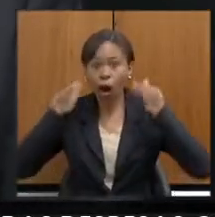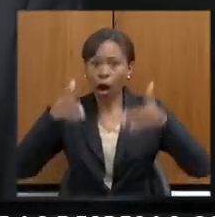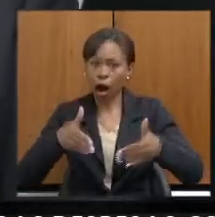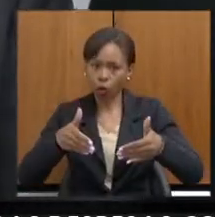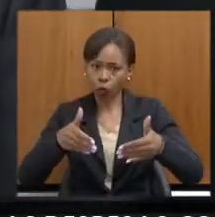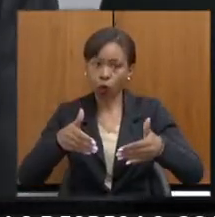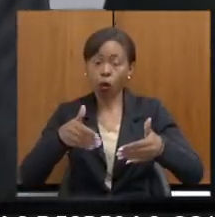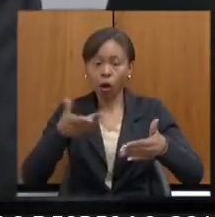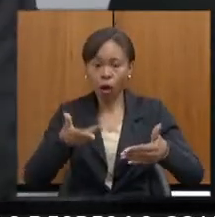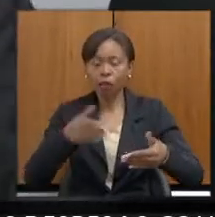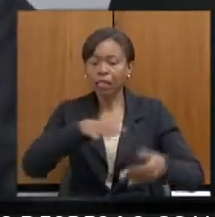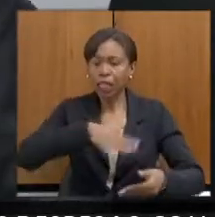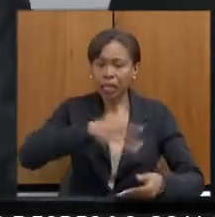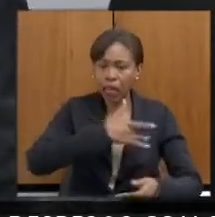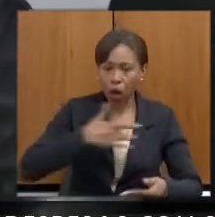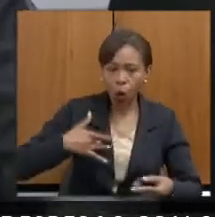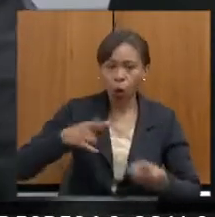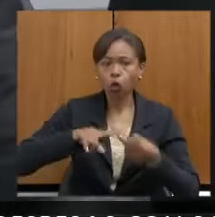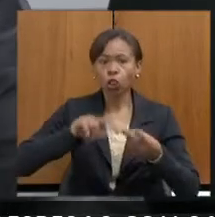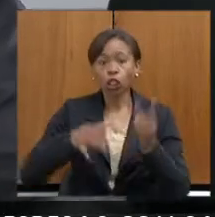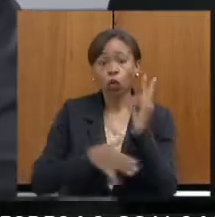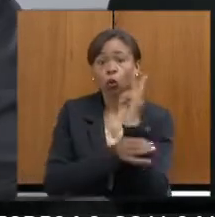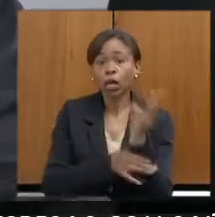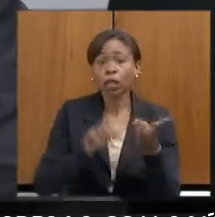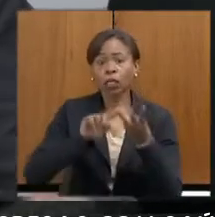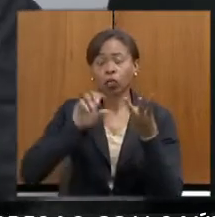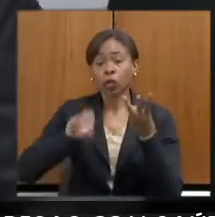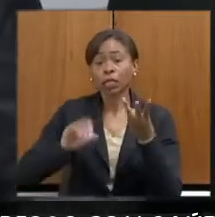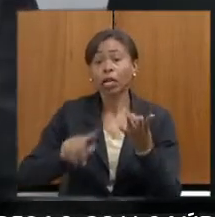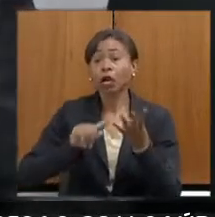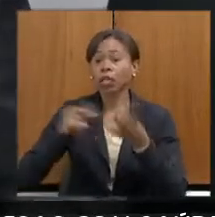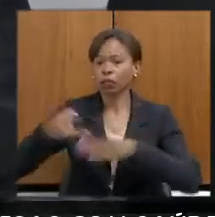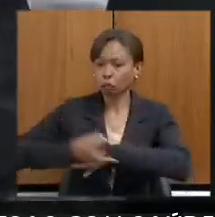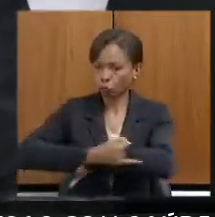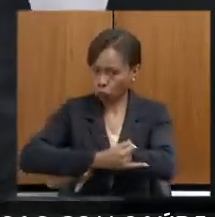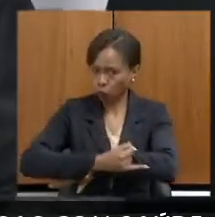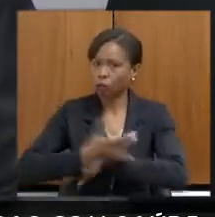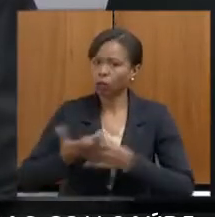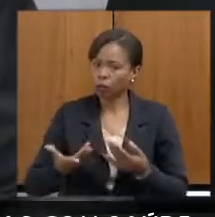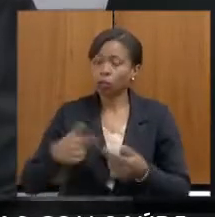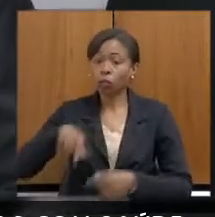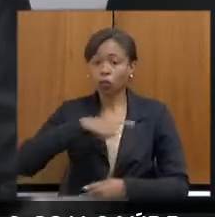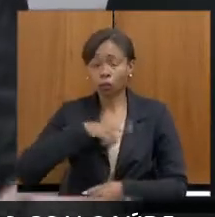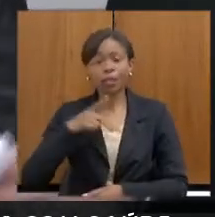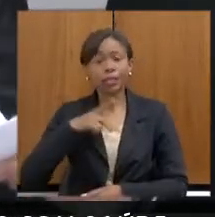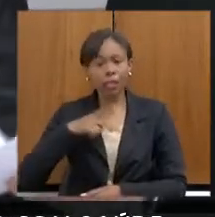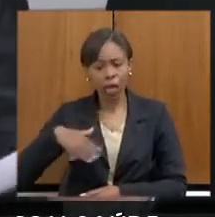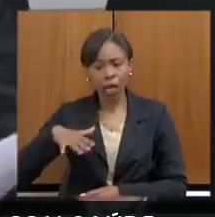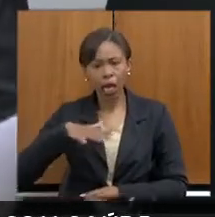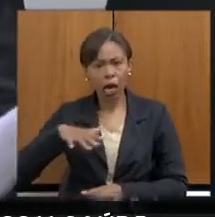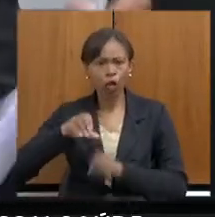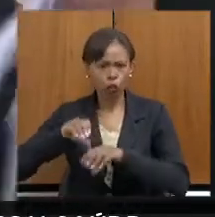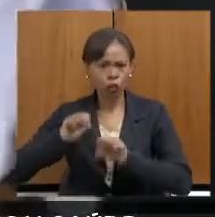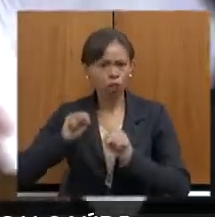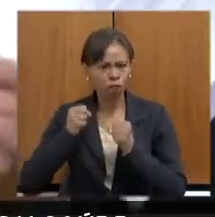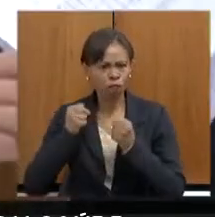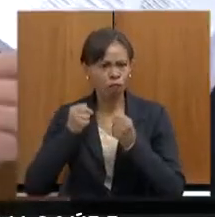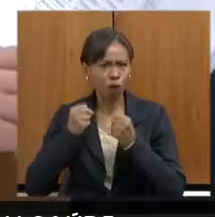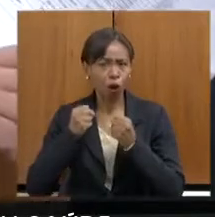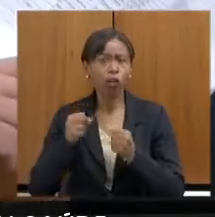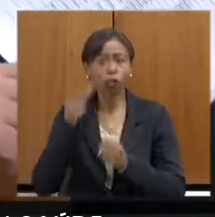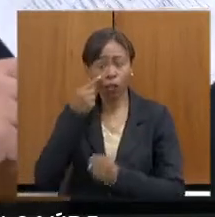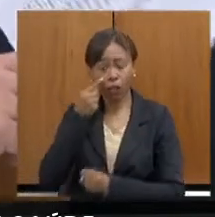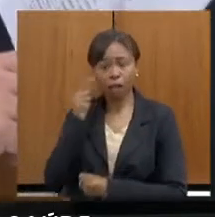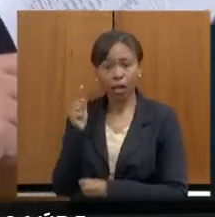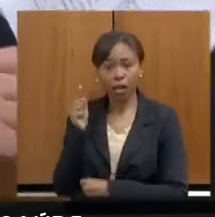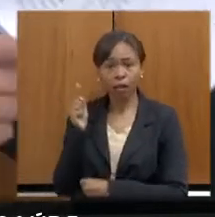eles a saúde segurança educação e infraestrutura por isso gente tem uma atuação muito muito forte né aqui para